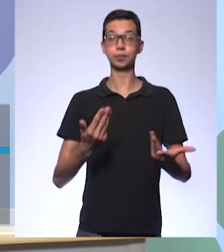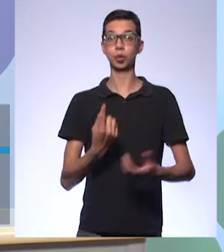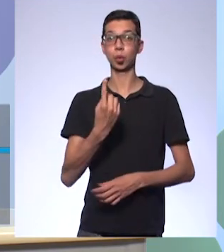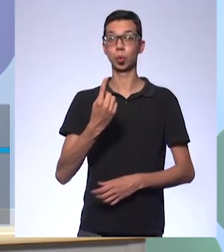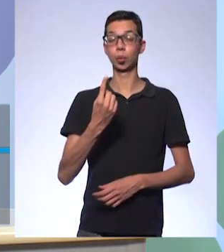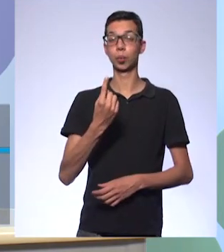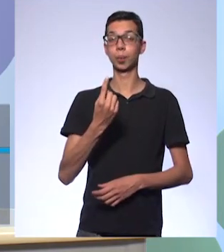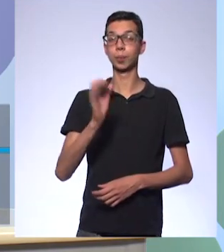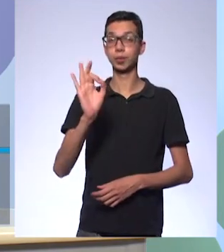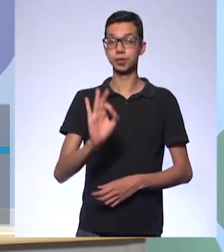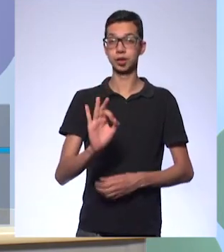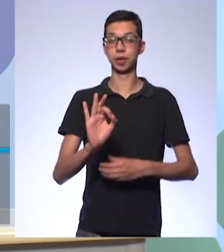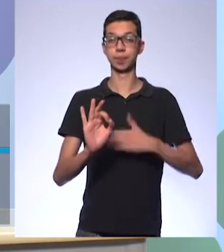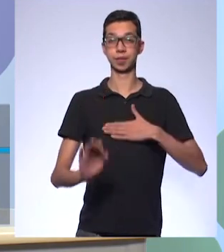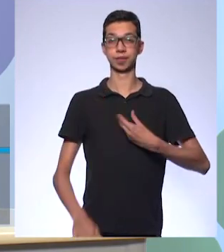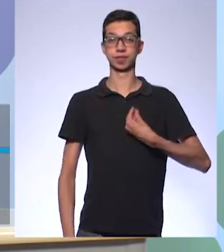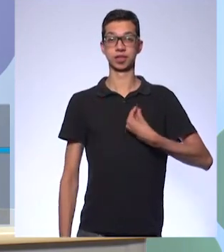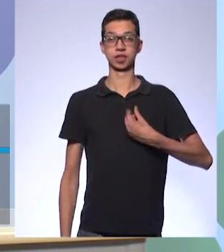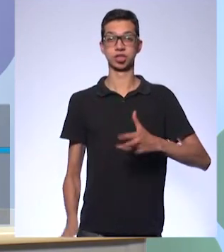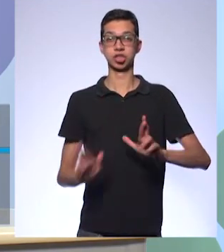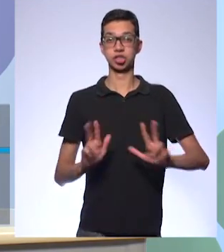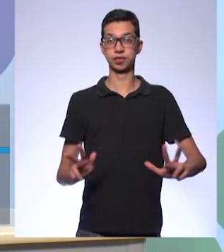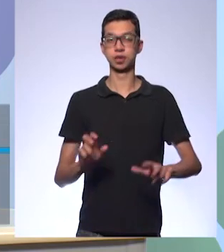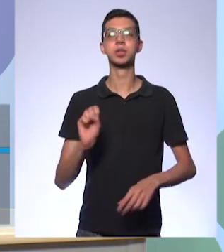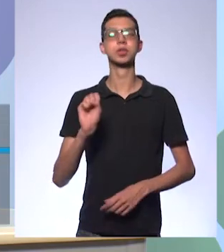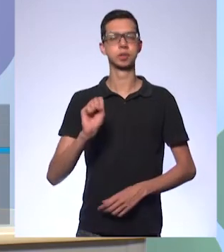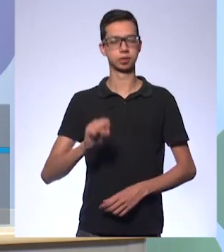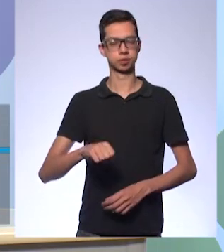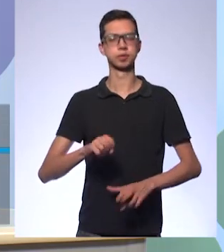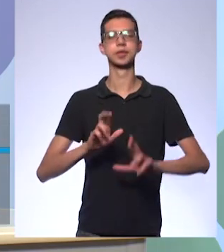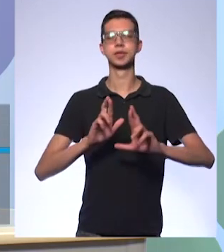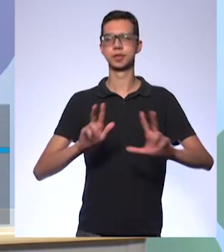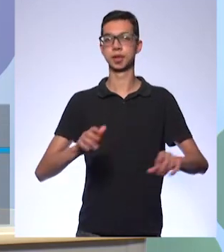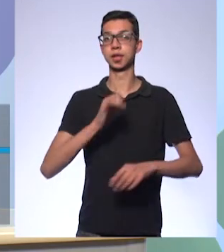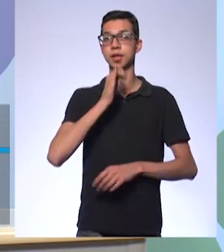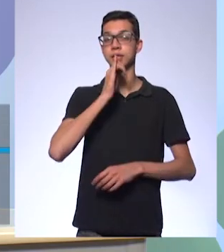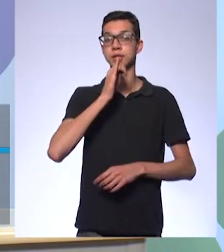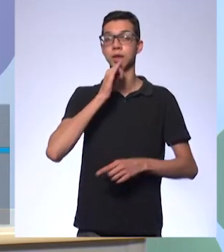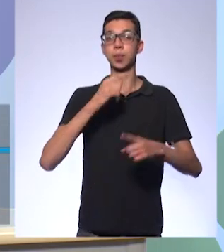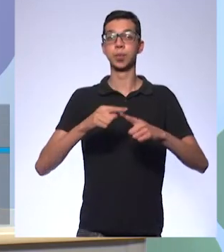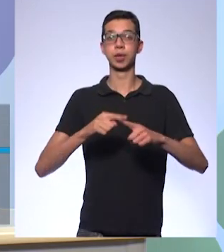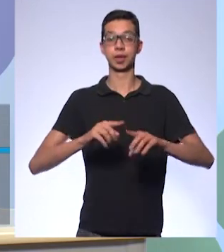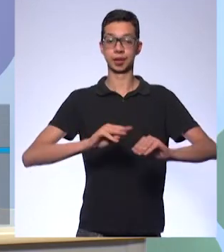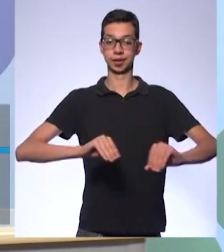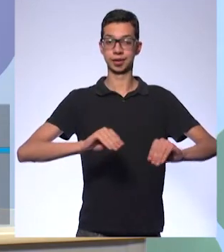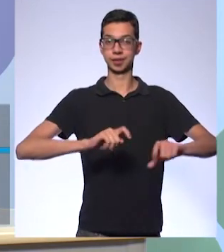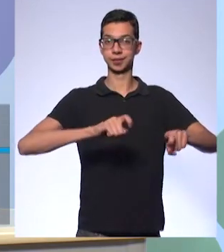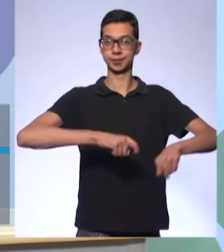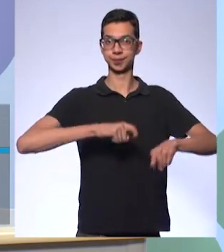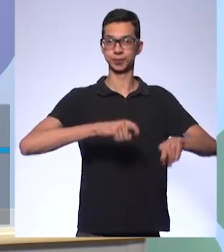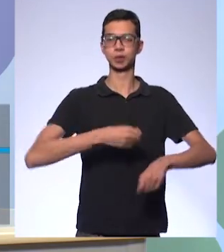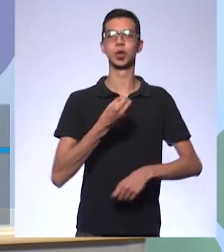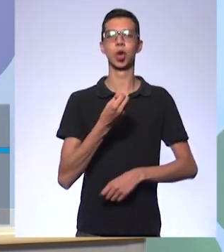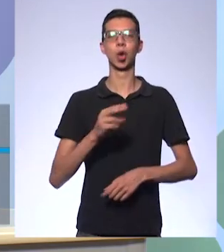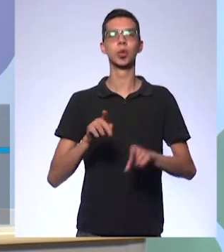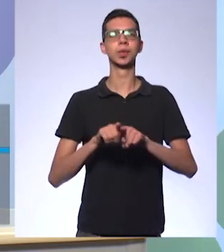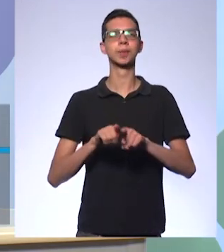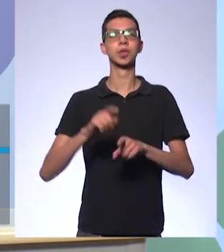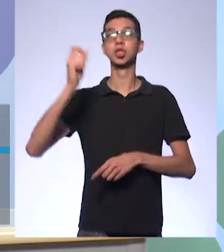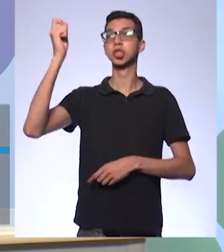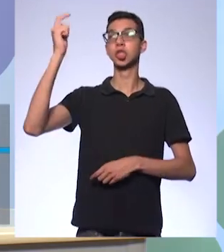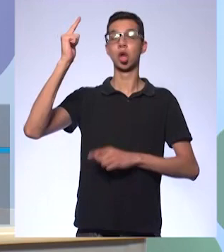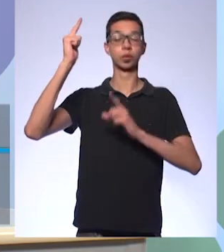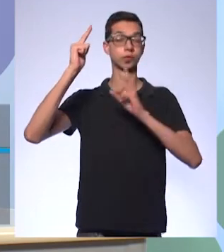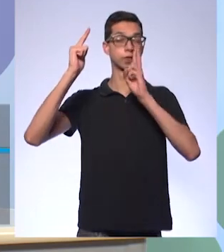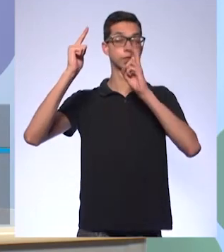faz diferença na minha vida? Sim, faz diferença. Quando eu mexo no solo, quando eu mexo no sol, né, na intensidade do